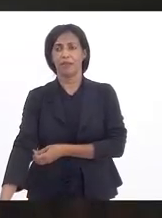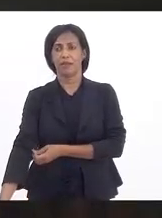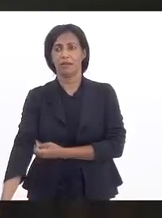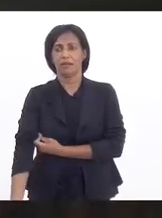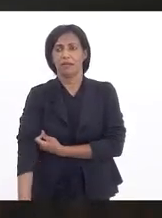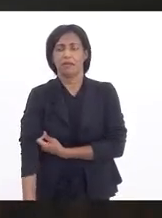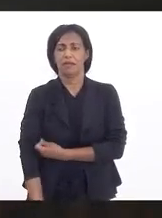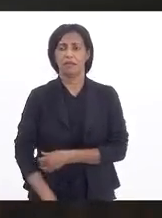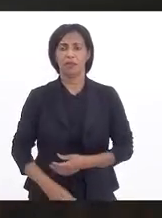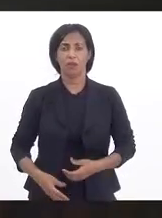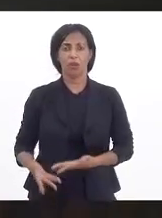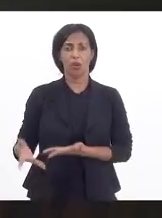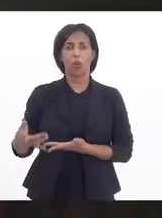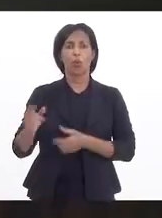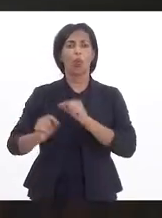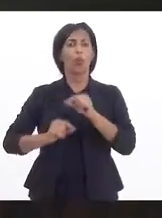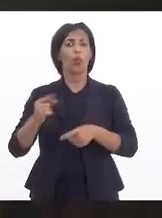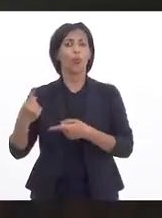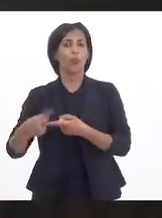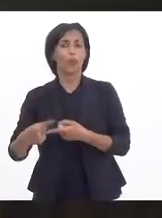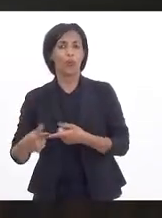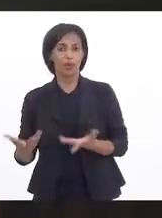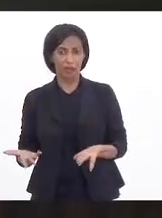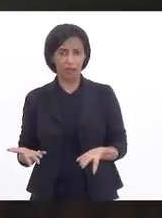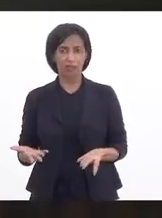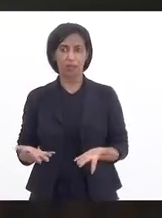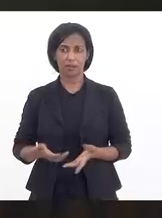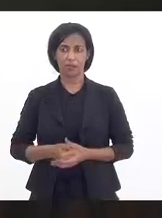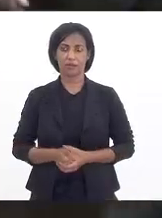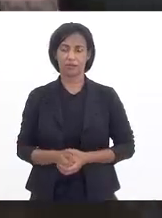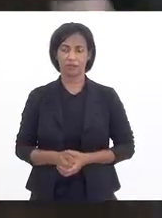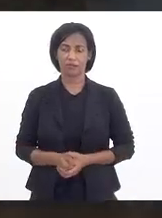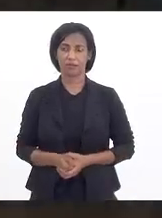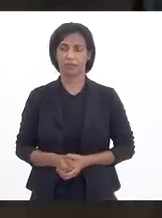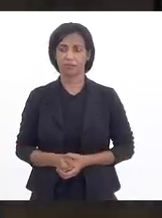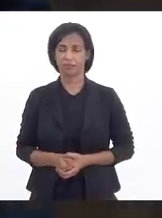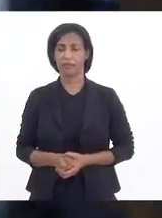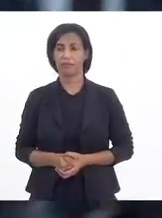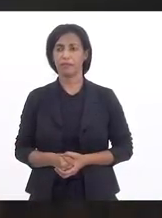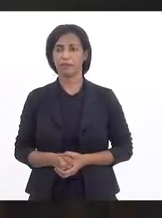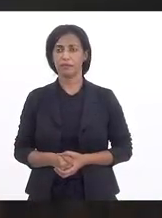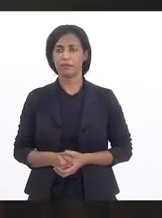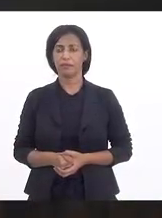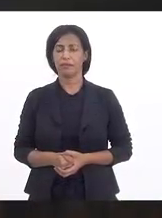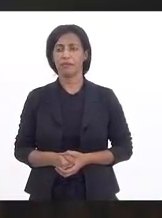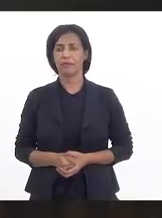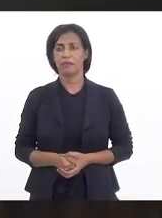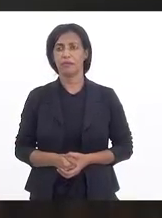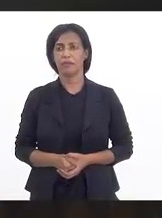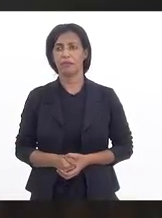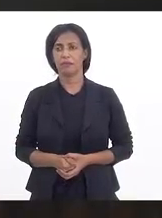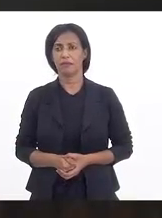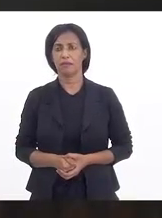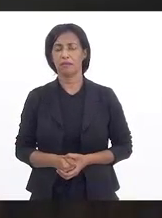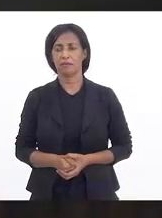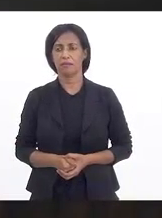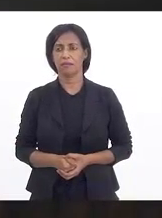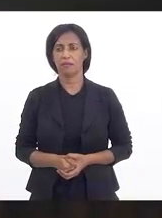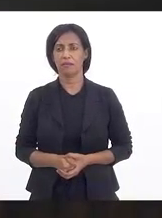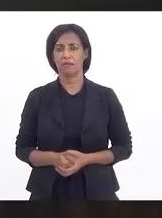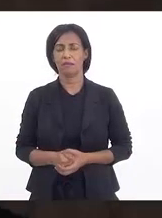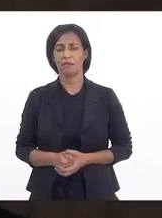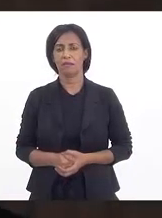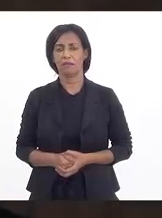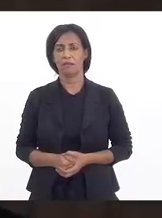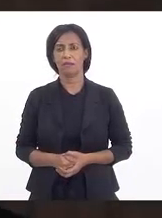o fundamento dos louvores o pedido ao colegiado Obrigada deputada enfermeira Rejane é o